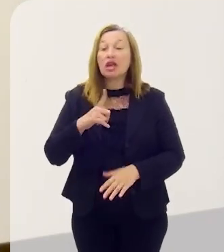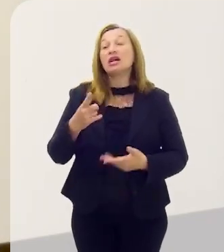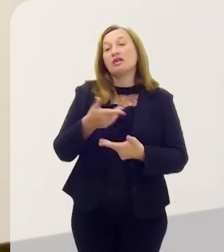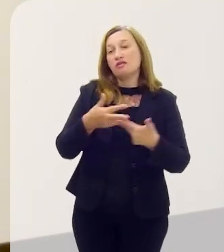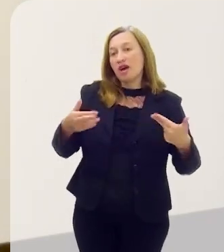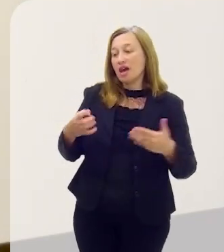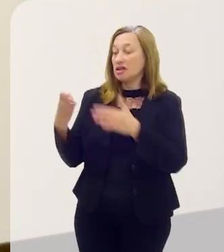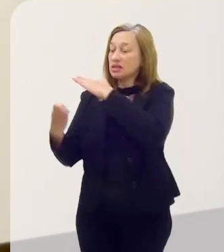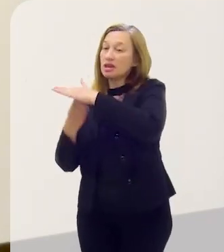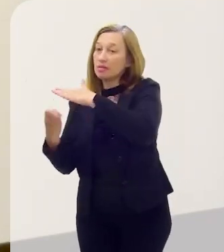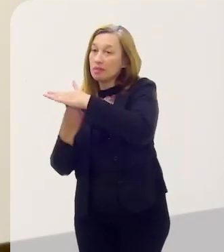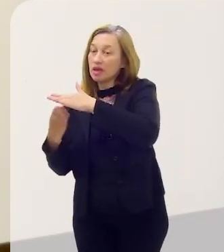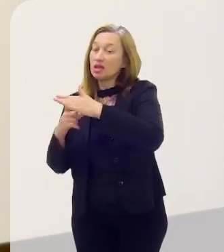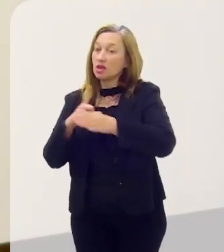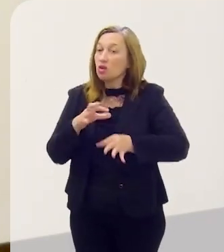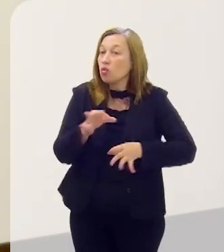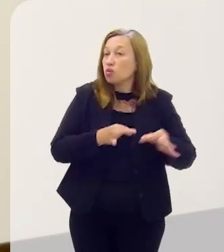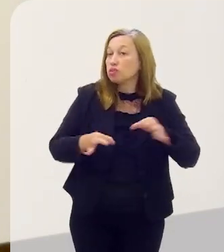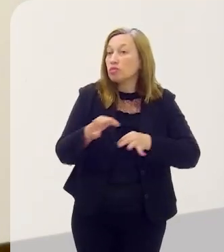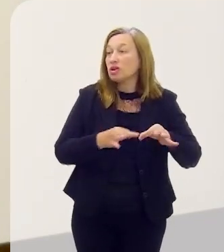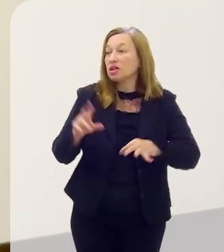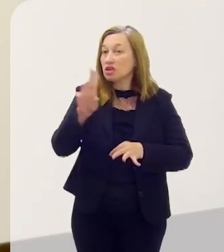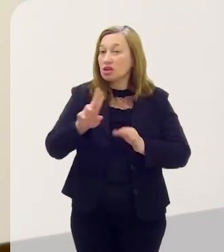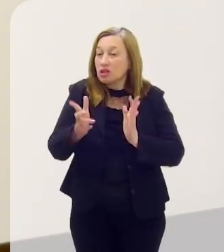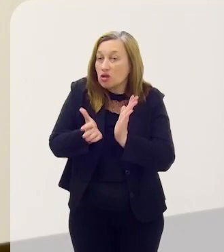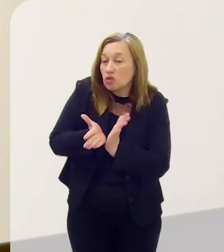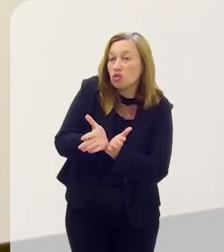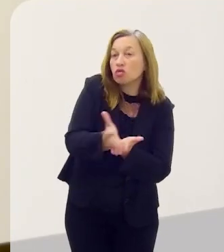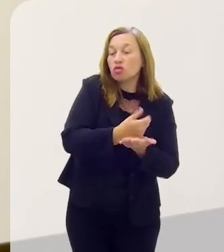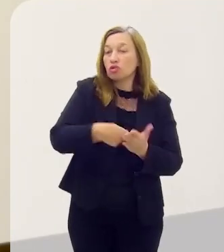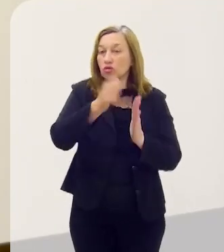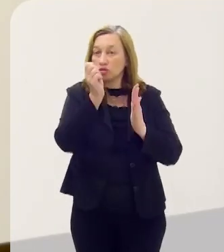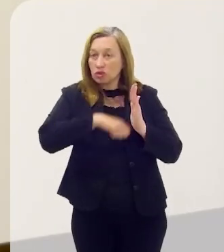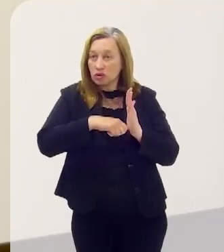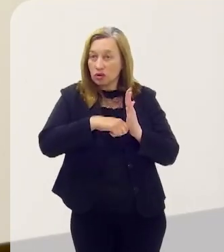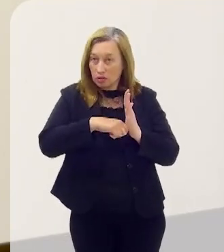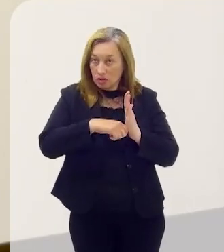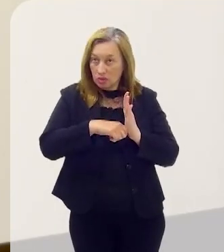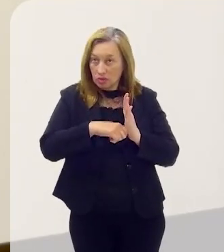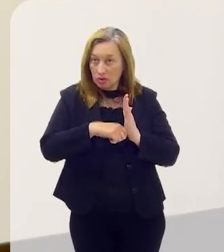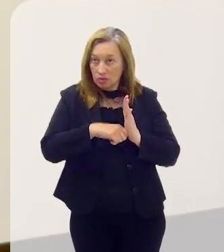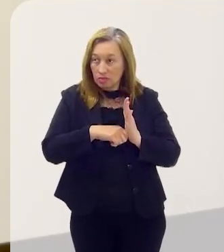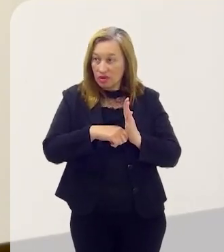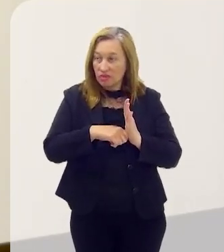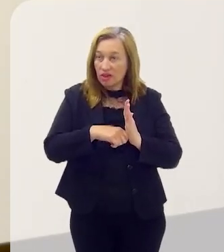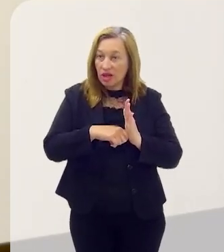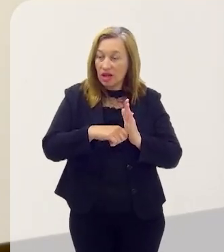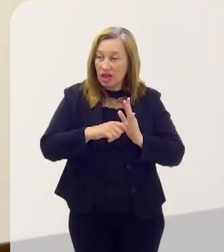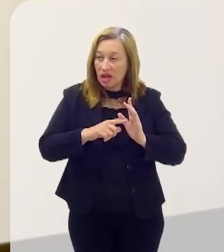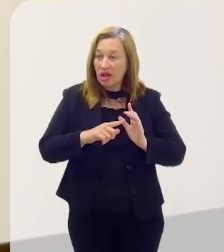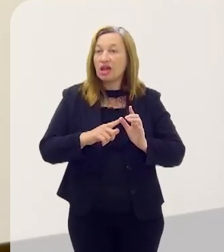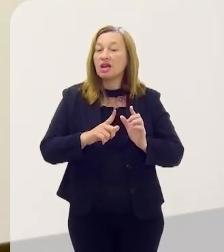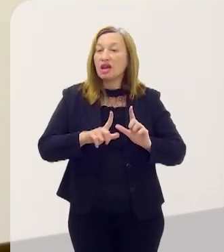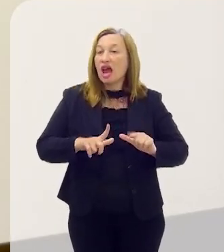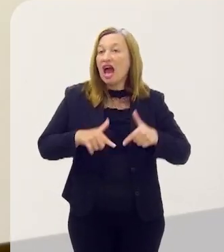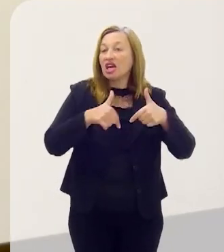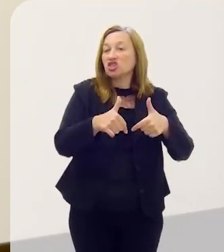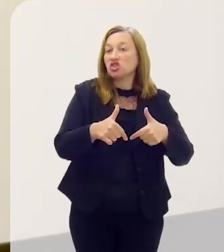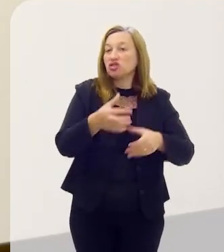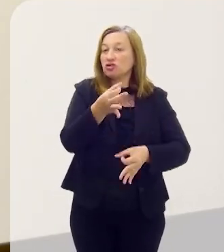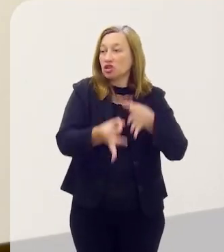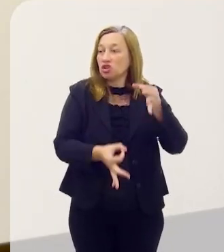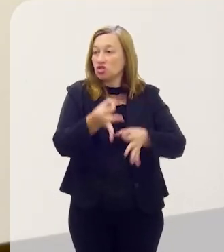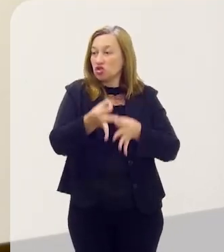muitas empresas que usam o planejamento tributário para ficarem demandando na justiça, nas suas